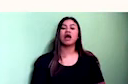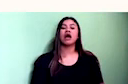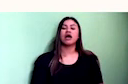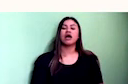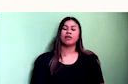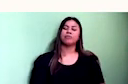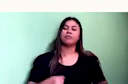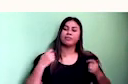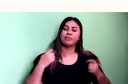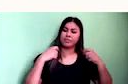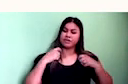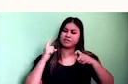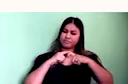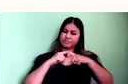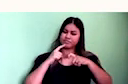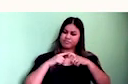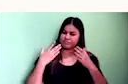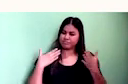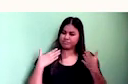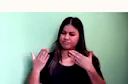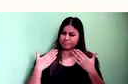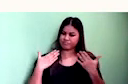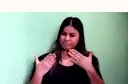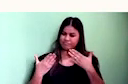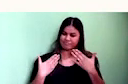médico, tá?